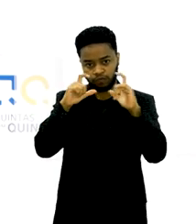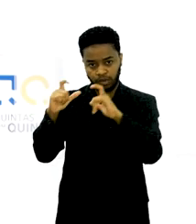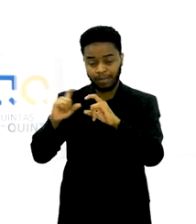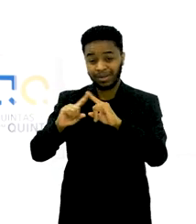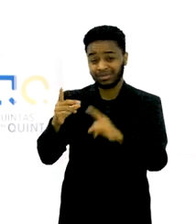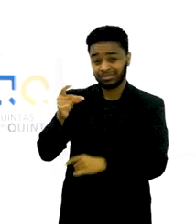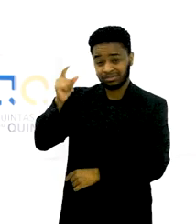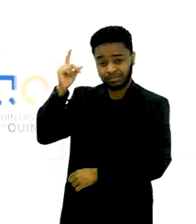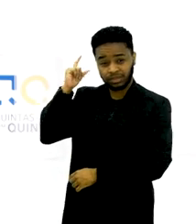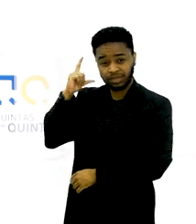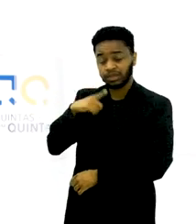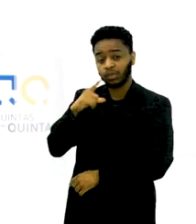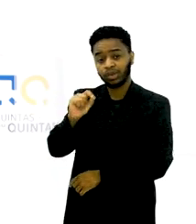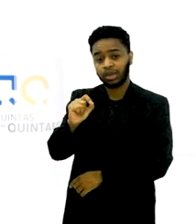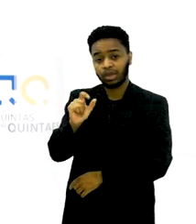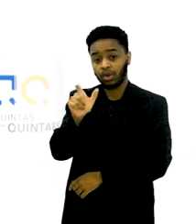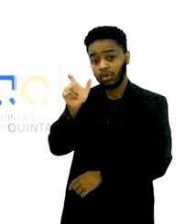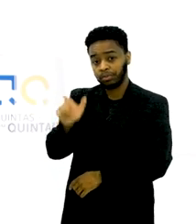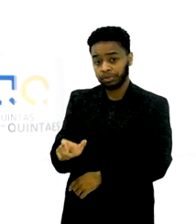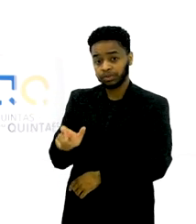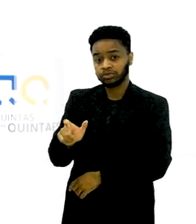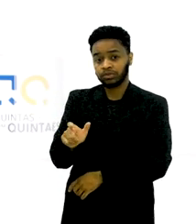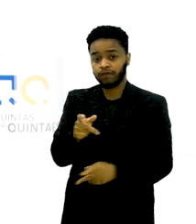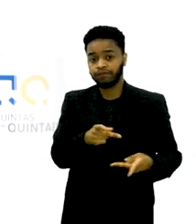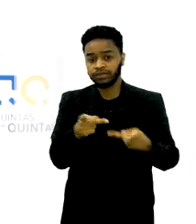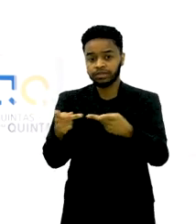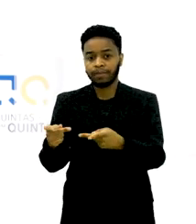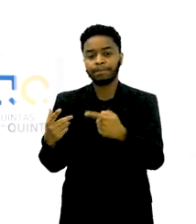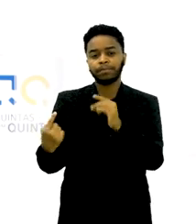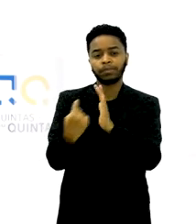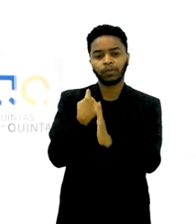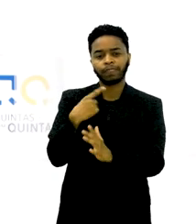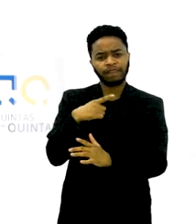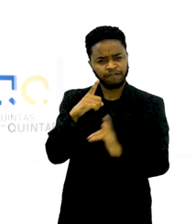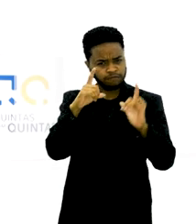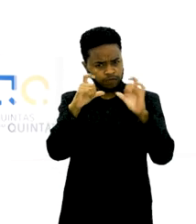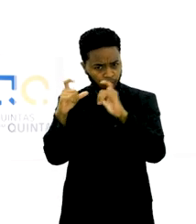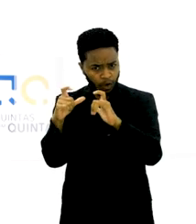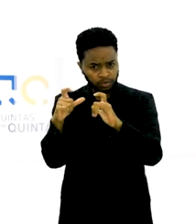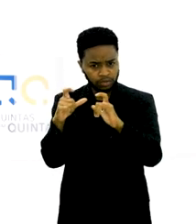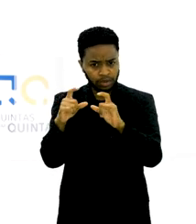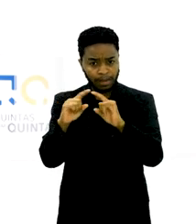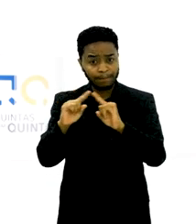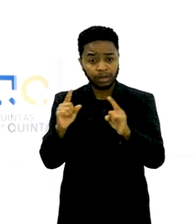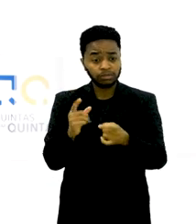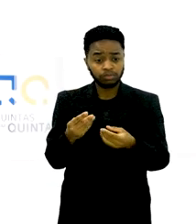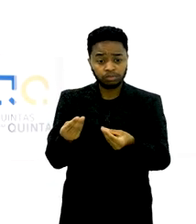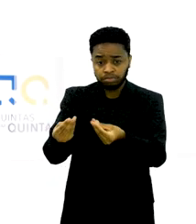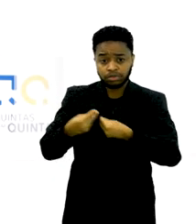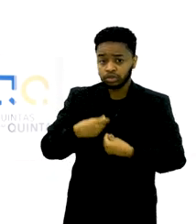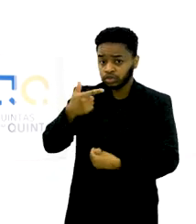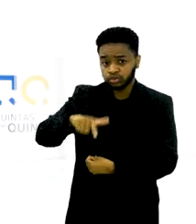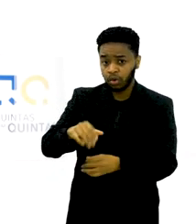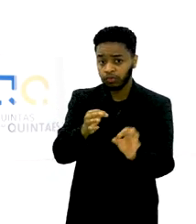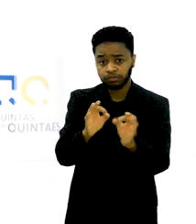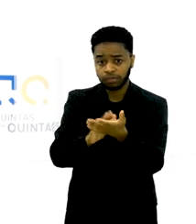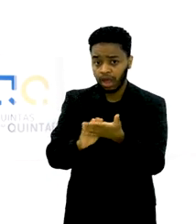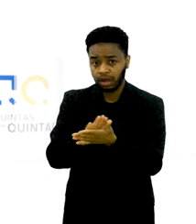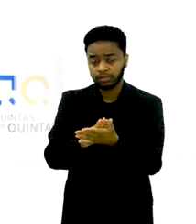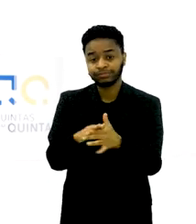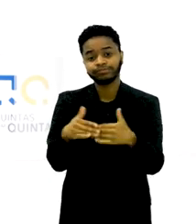lá lá atrás vim o jornalista fazer matéria dizer assim você tem uma foto não sei o quê e a foto ia e não voltava